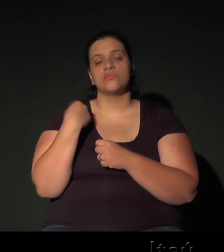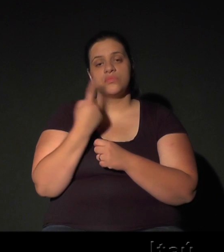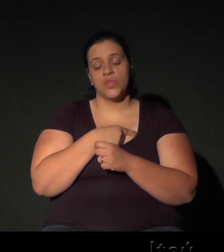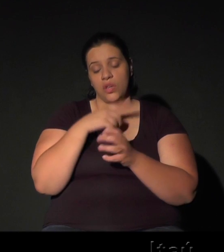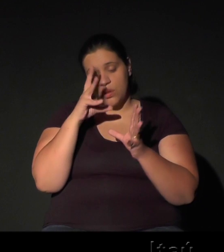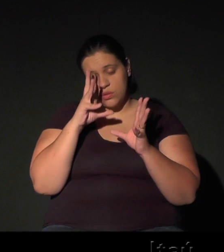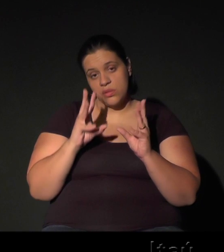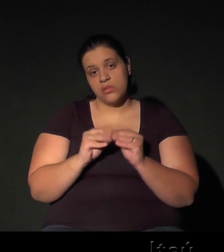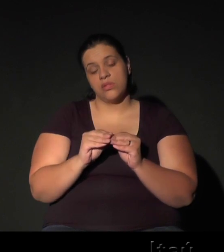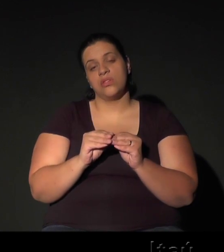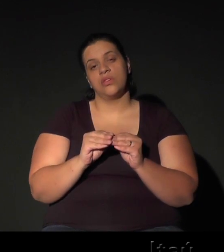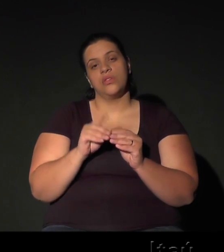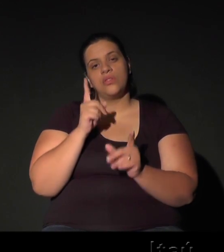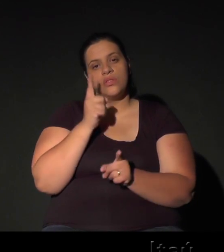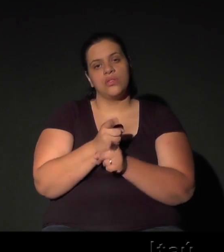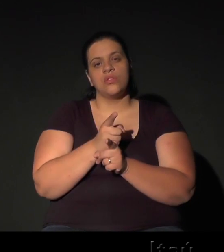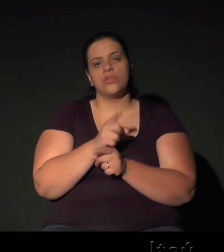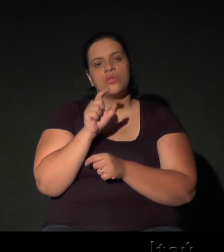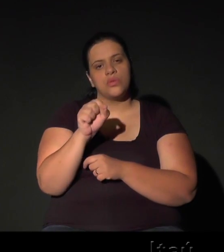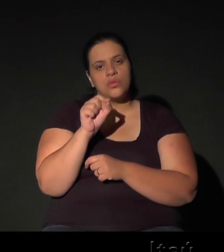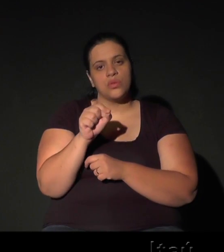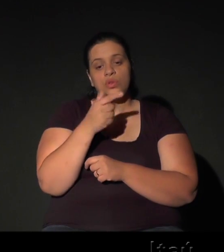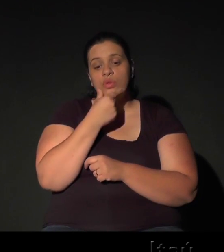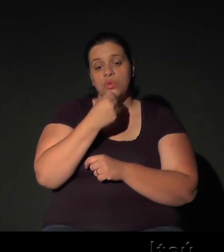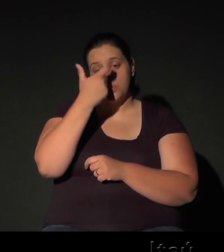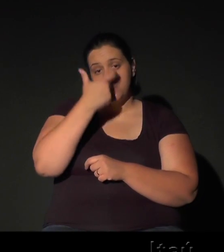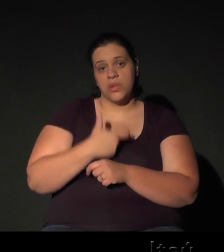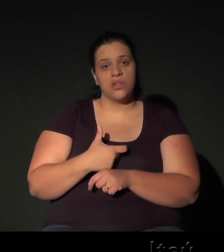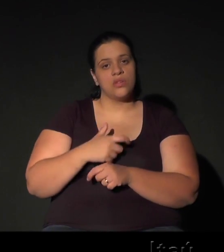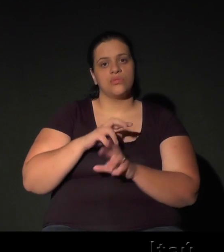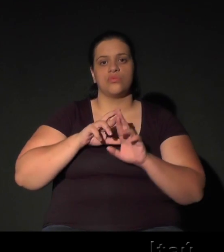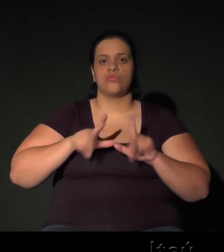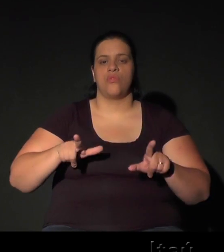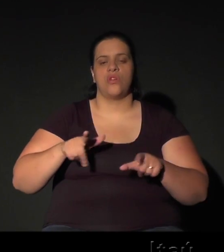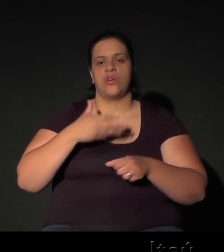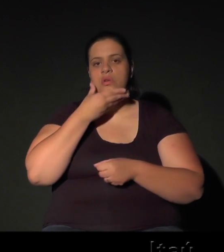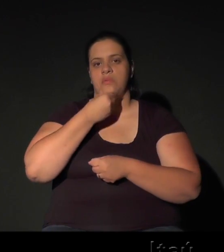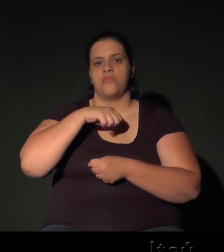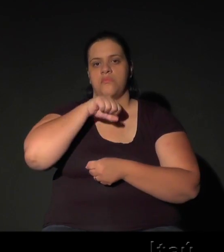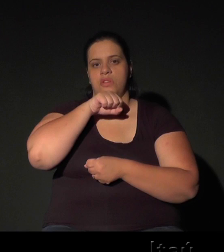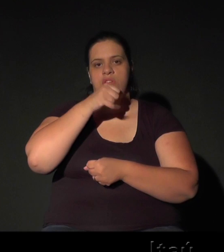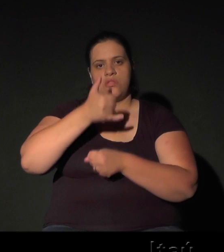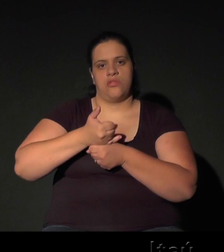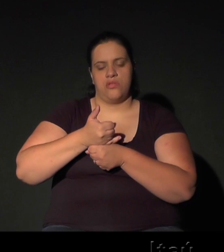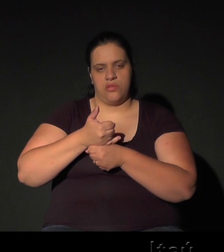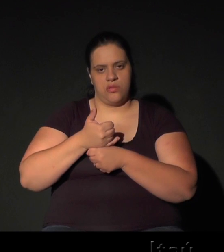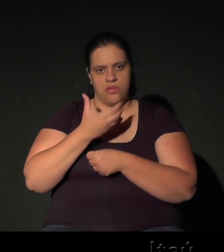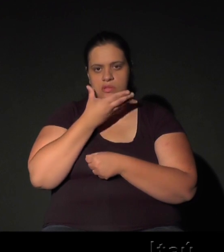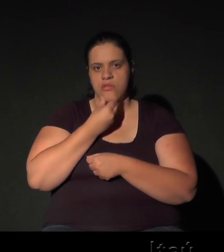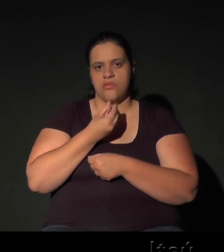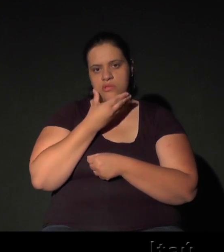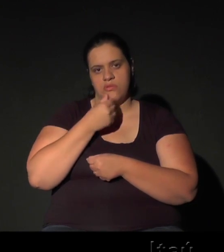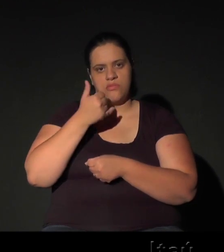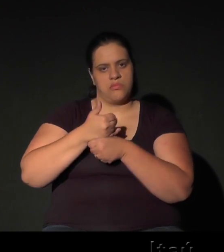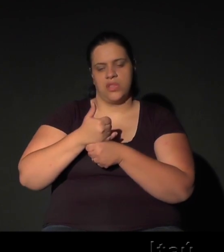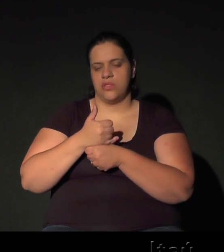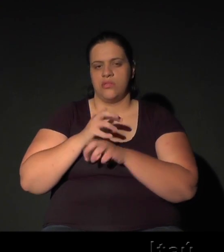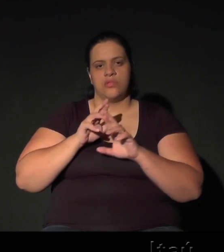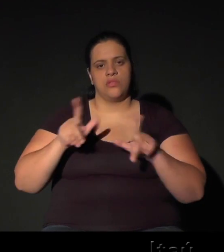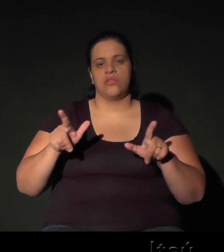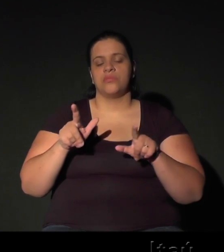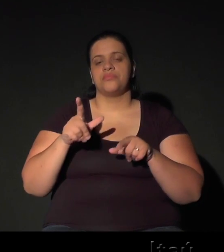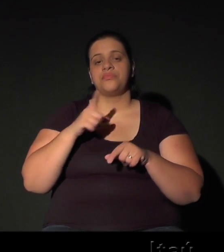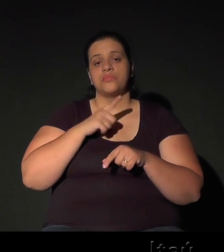à conclusão que a ser masculino não é ser patriarcal mas isso é a gente tá trabalhando dentro da